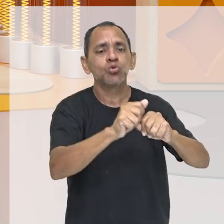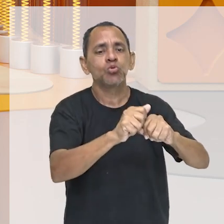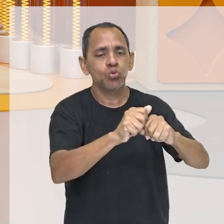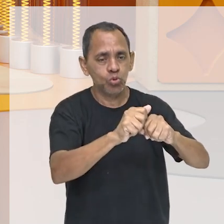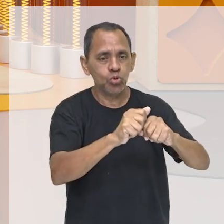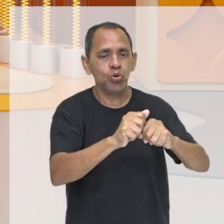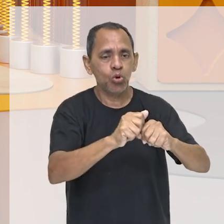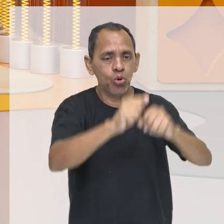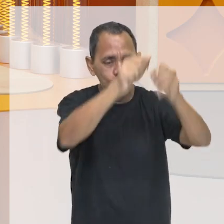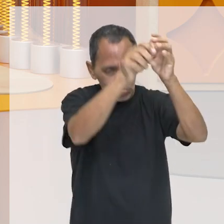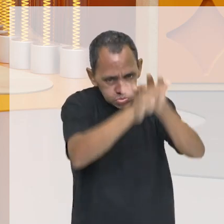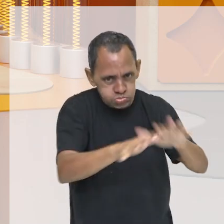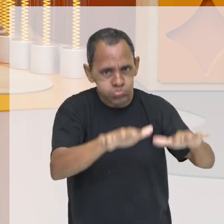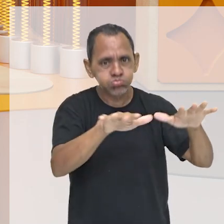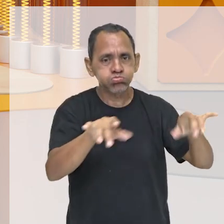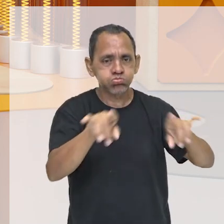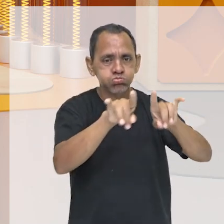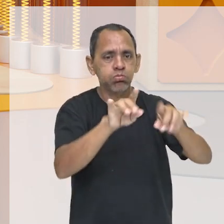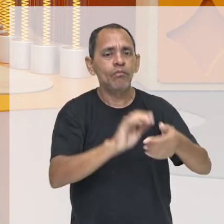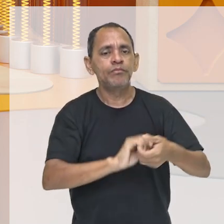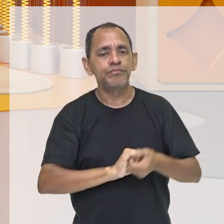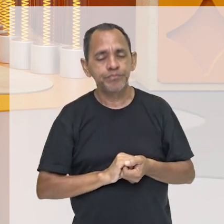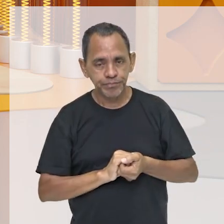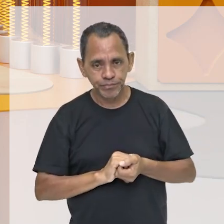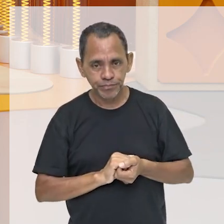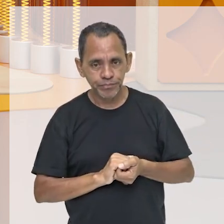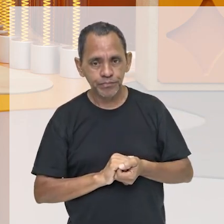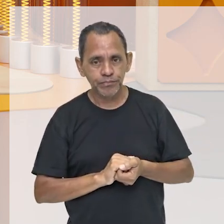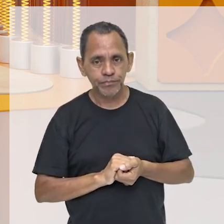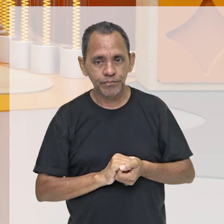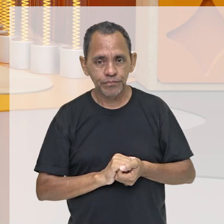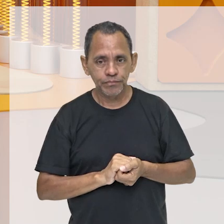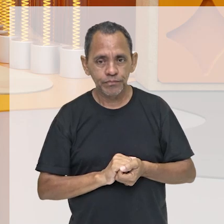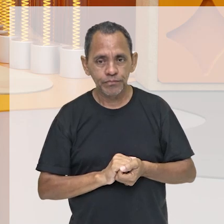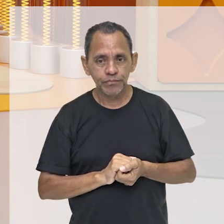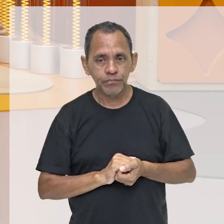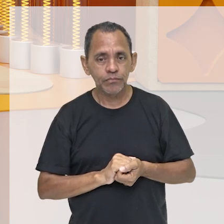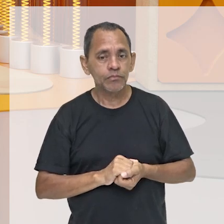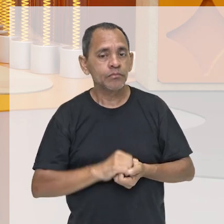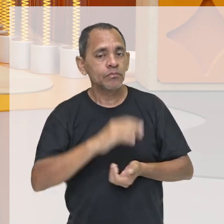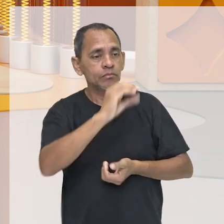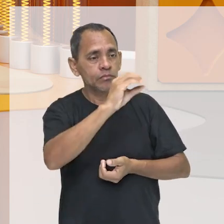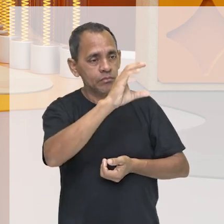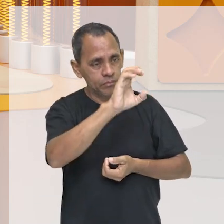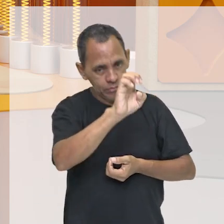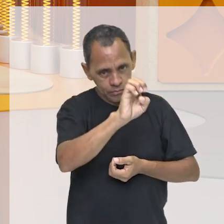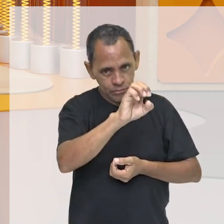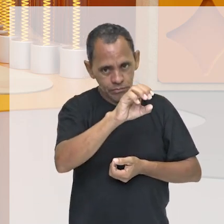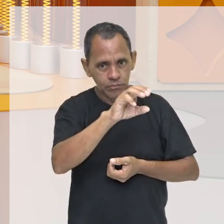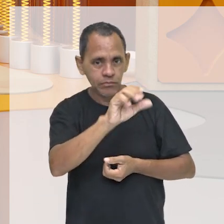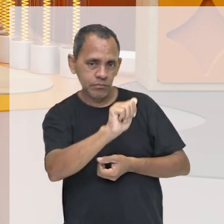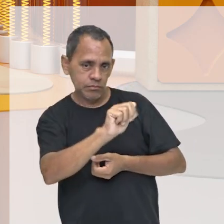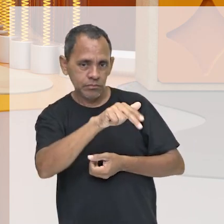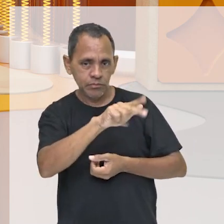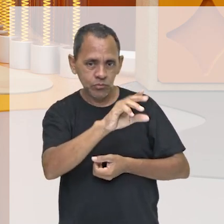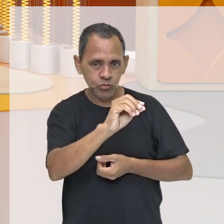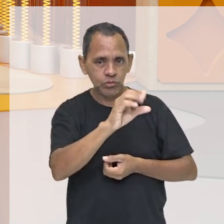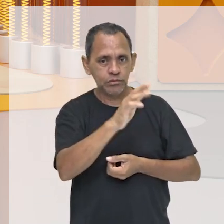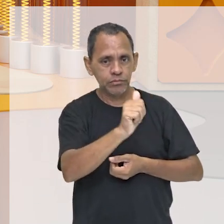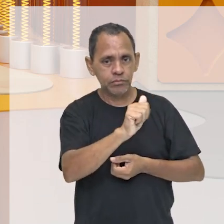ali da linha do Equador, seriam aptos, desde que não fossem socialistas, a integrar a